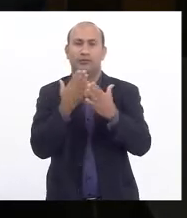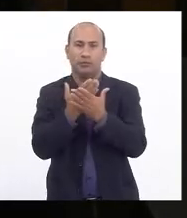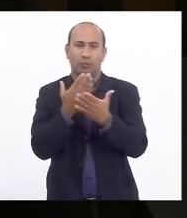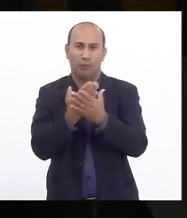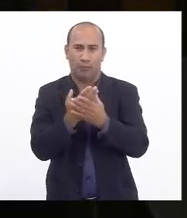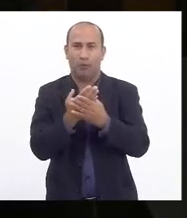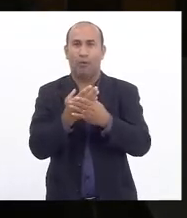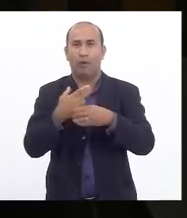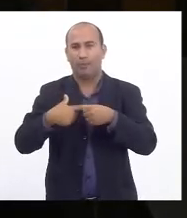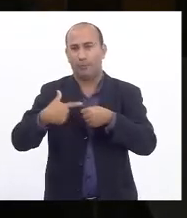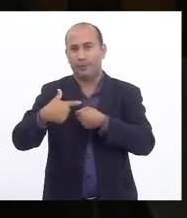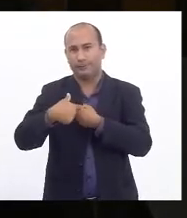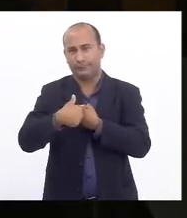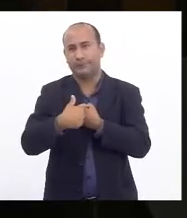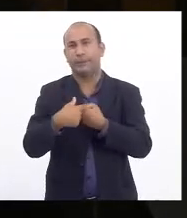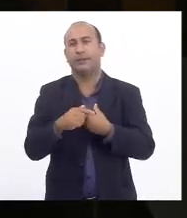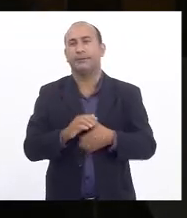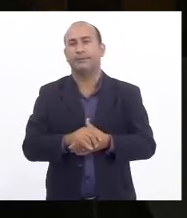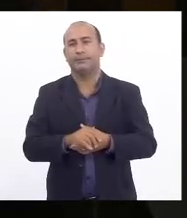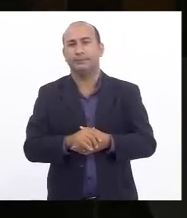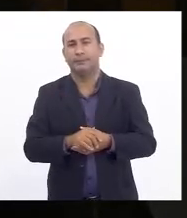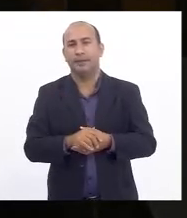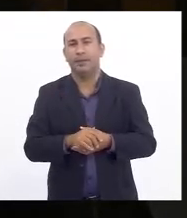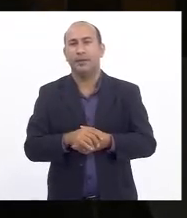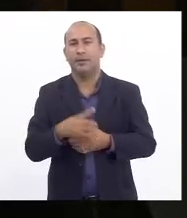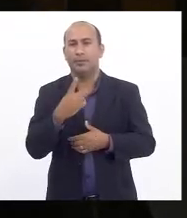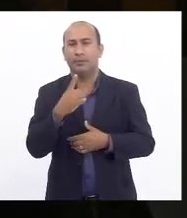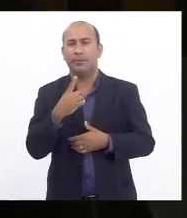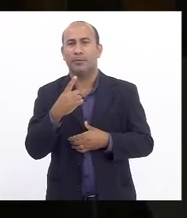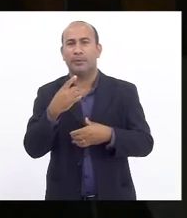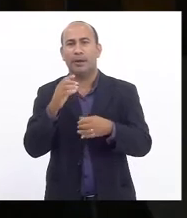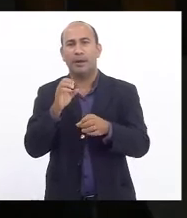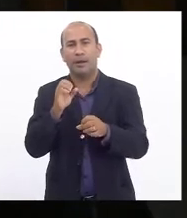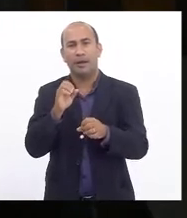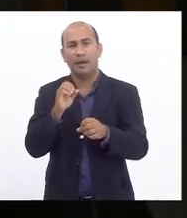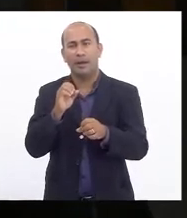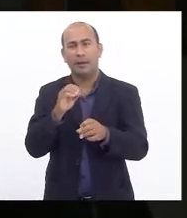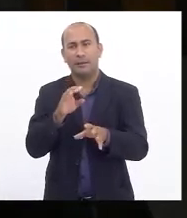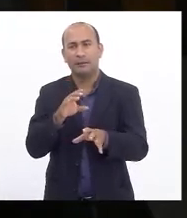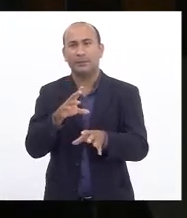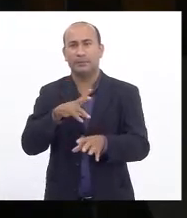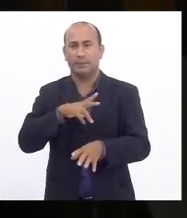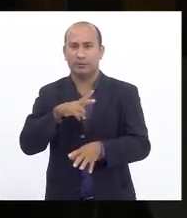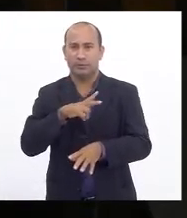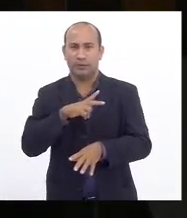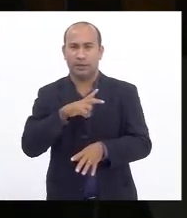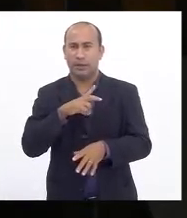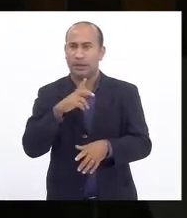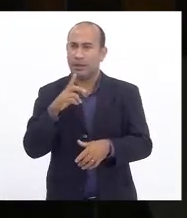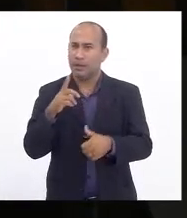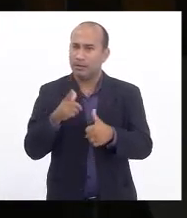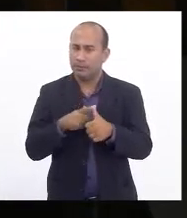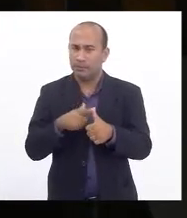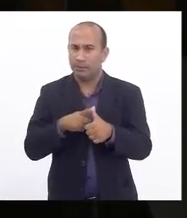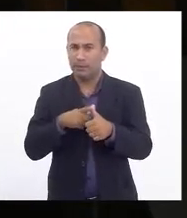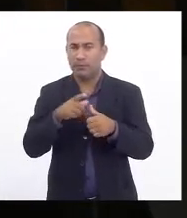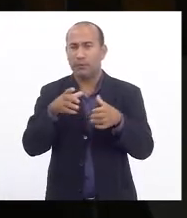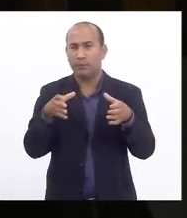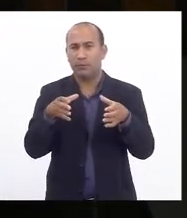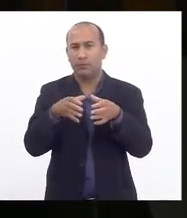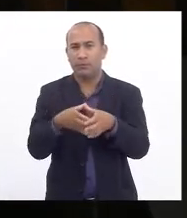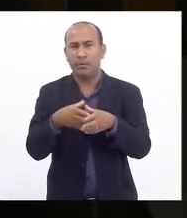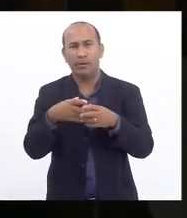oferecendo Ensino Fundamental primeiro ciclo uma escola particular também oferecendo Ensino Fundamental e 1º ciclo entre em contato com secretário